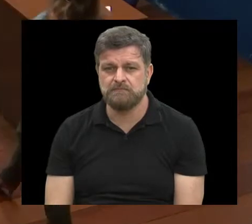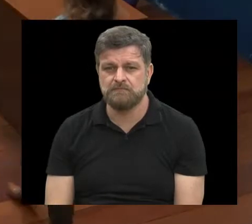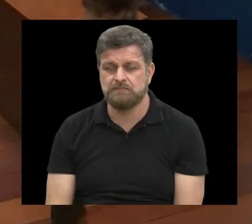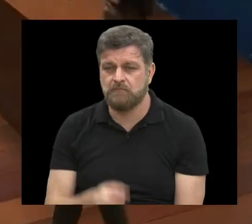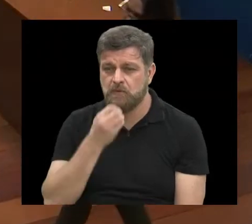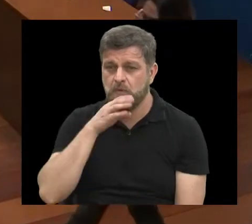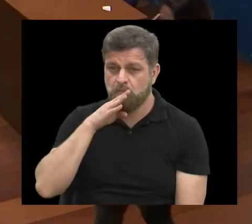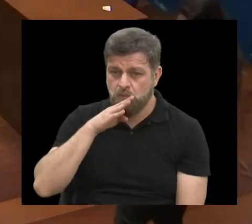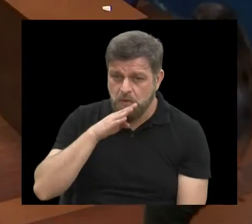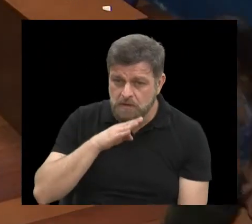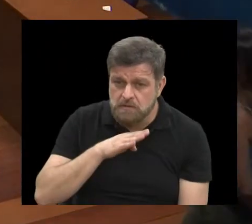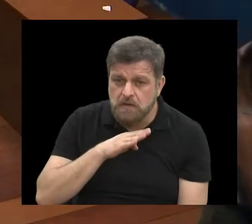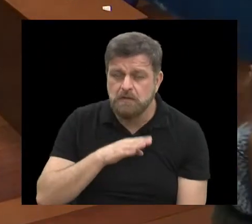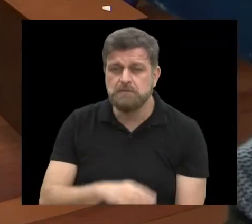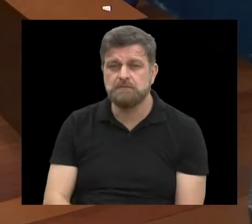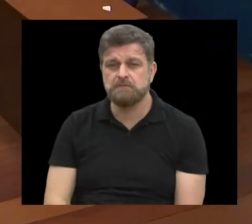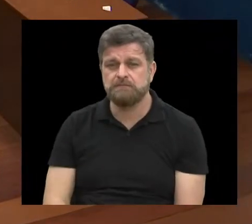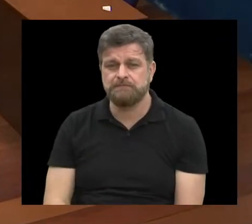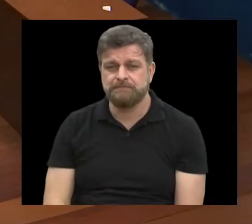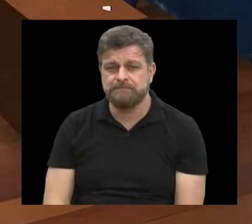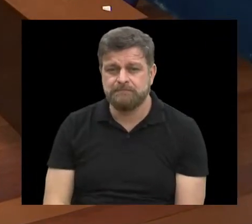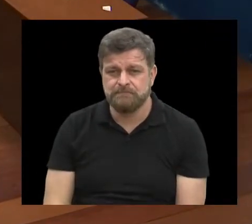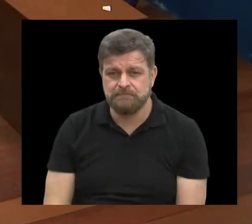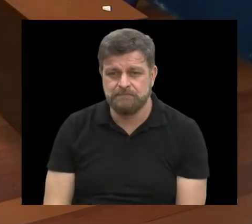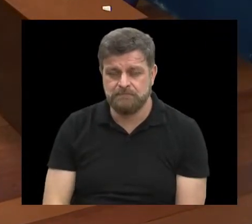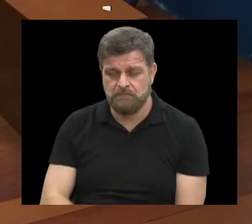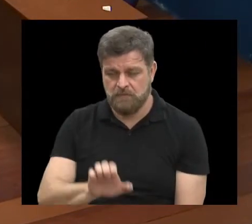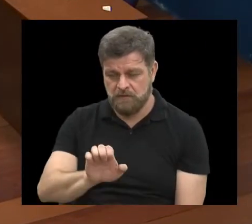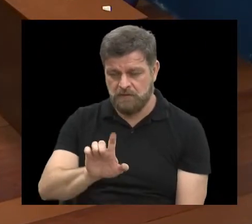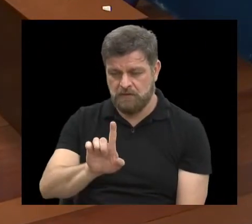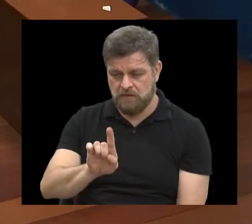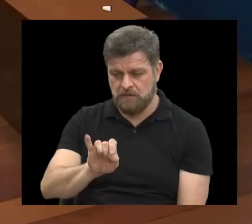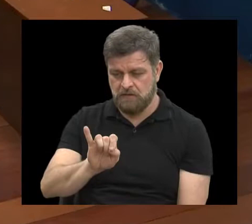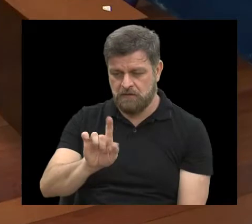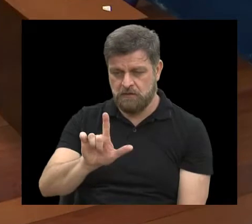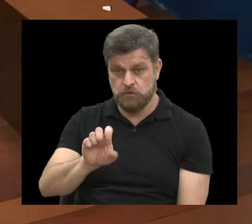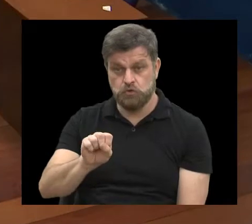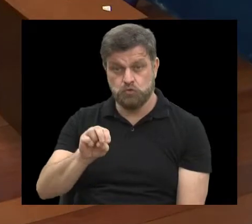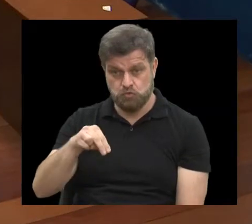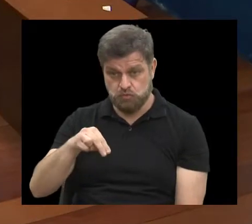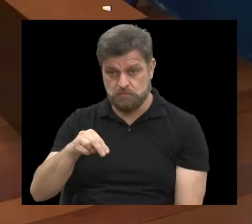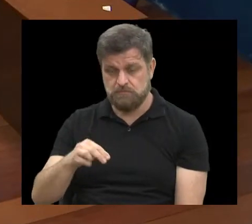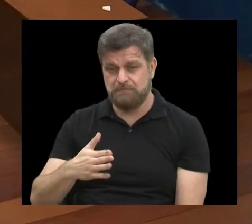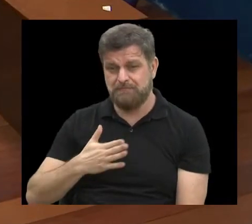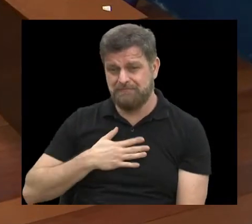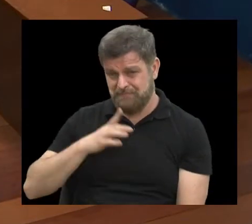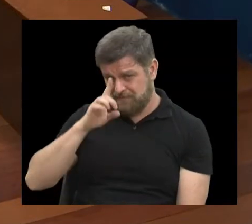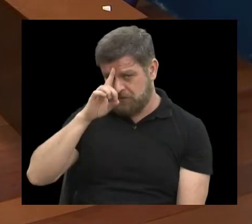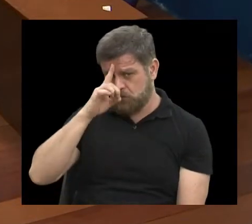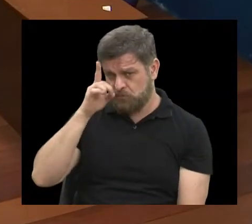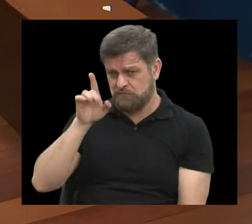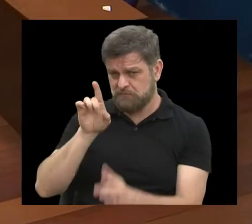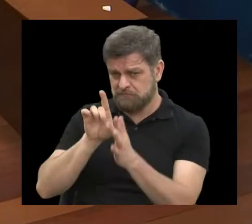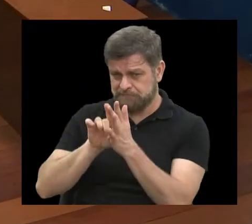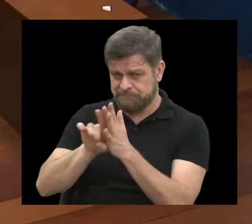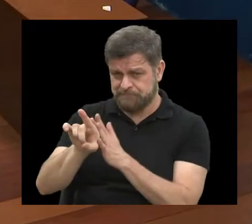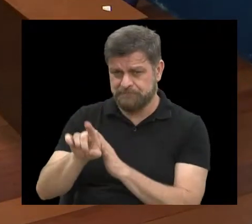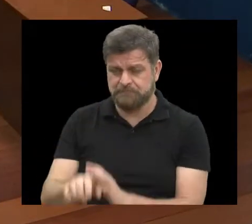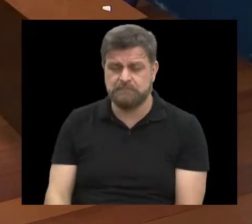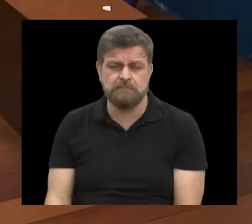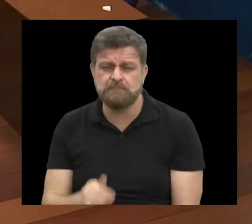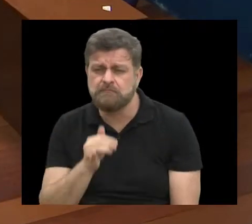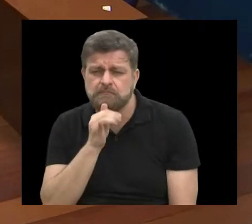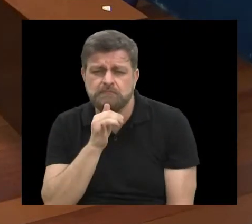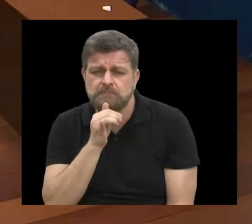Boa tarde. Boa chamo tarde. Edilson. Oi, Edilson. Mariana, minha dúvida é a seguinte. Vamos pegar, por